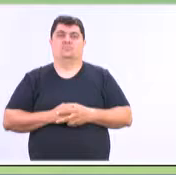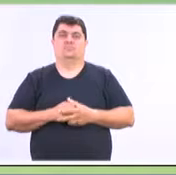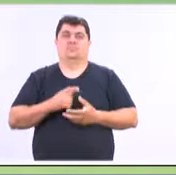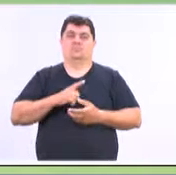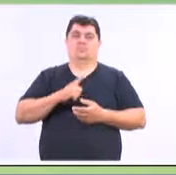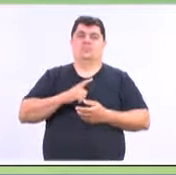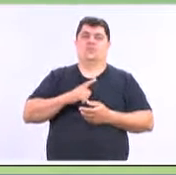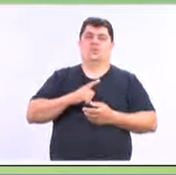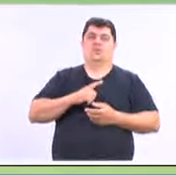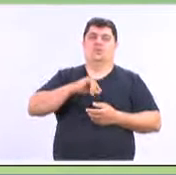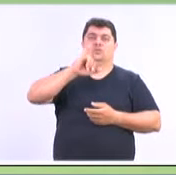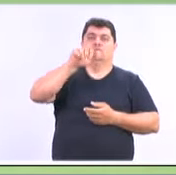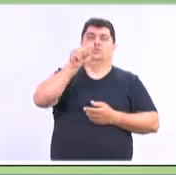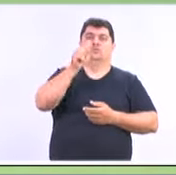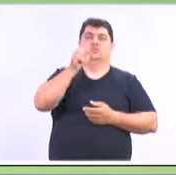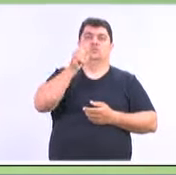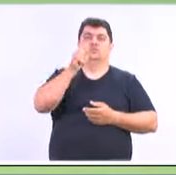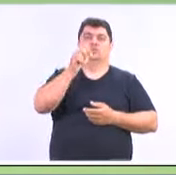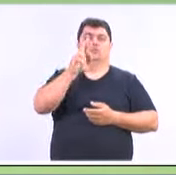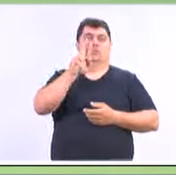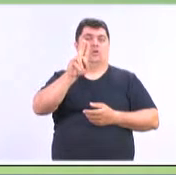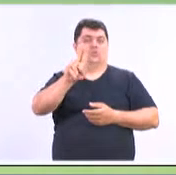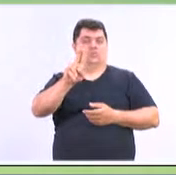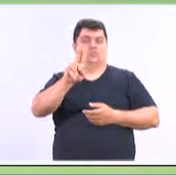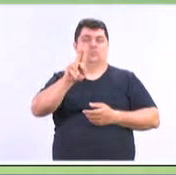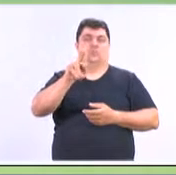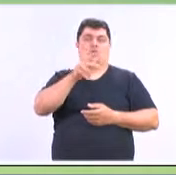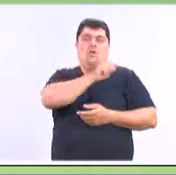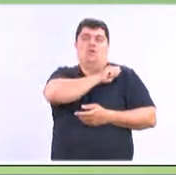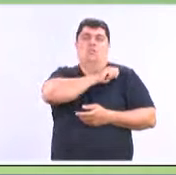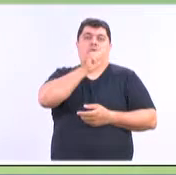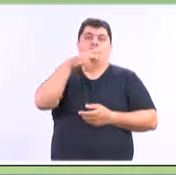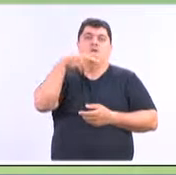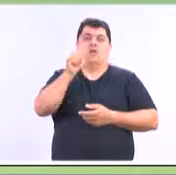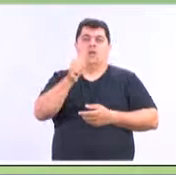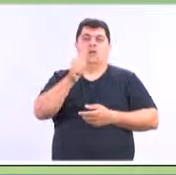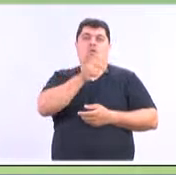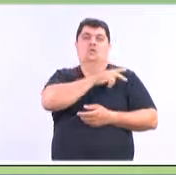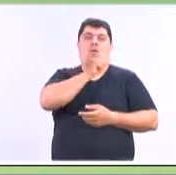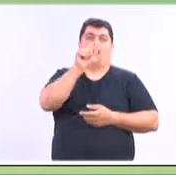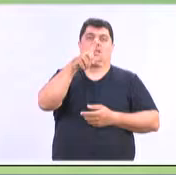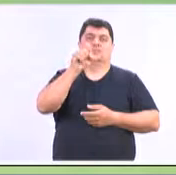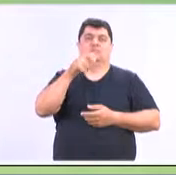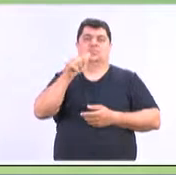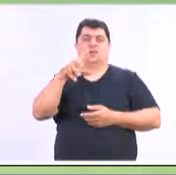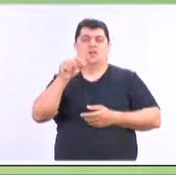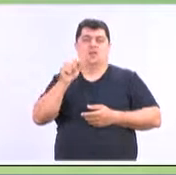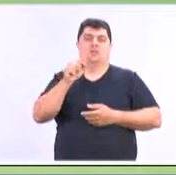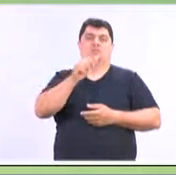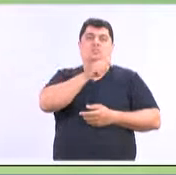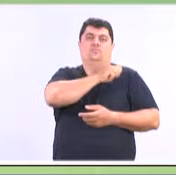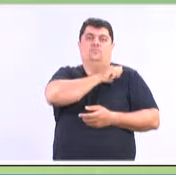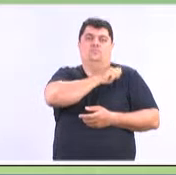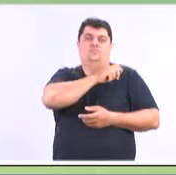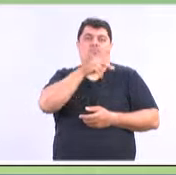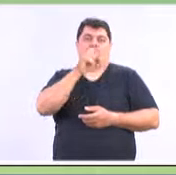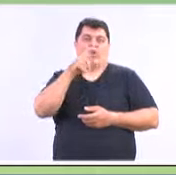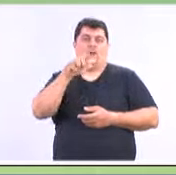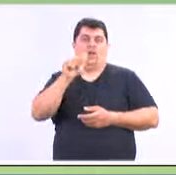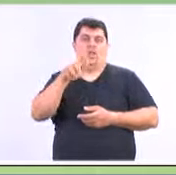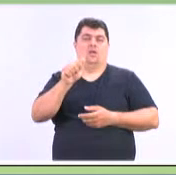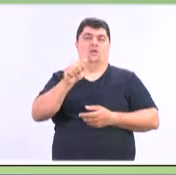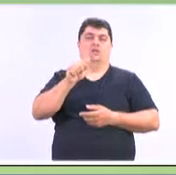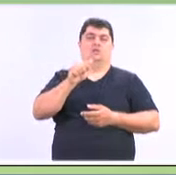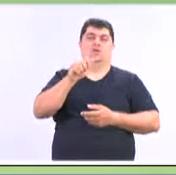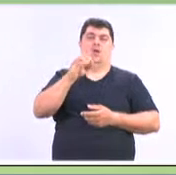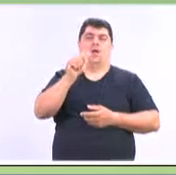o polo aqui de Jaru, os alunos Ana Paula, Alessandro, Poliana e Adaí. Eles têm um conceito bem interessante aqui do grupo.